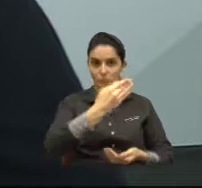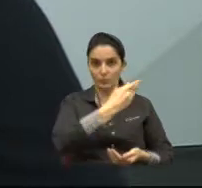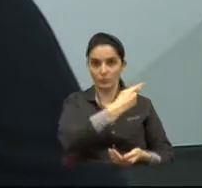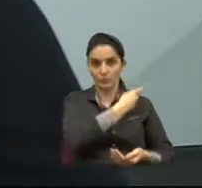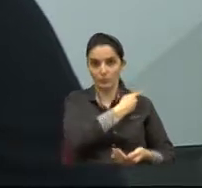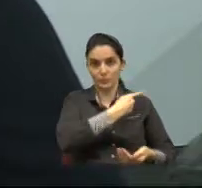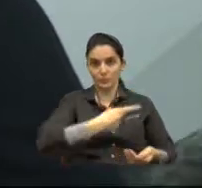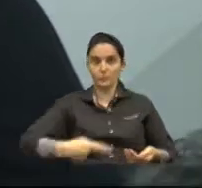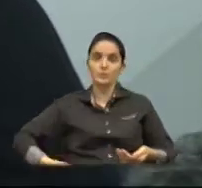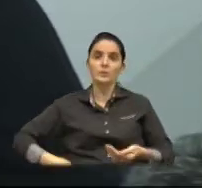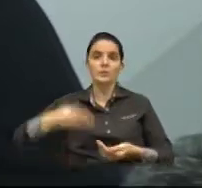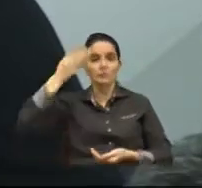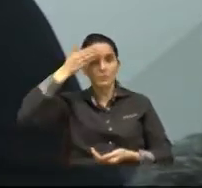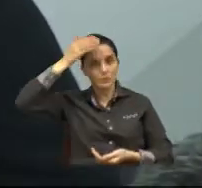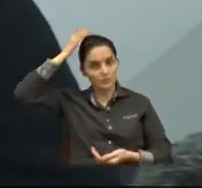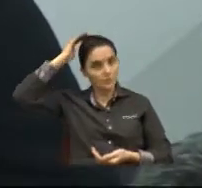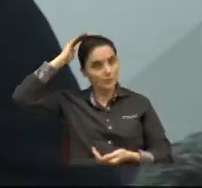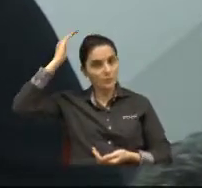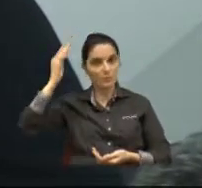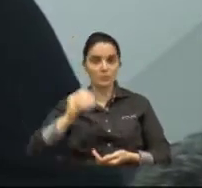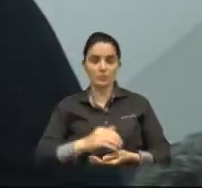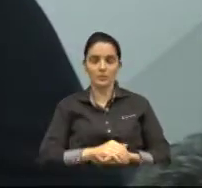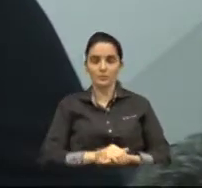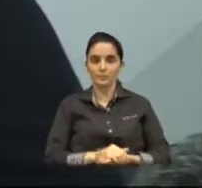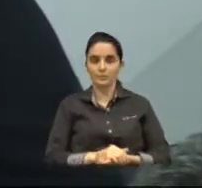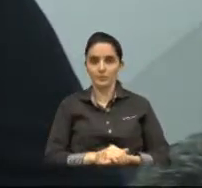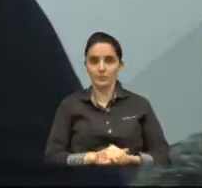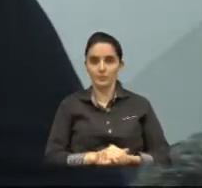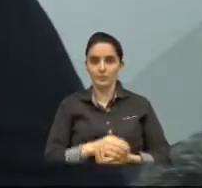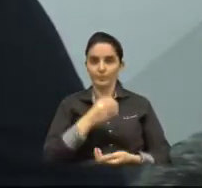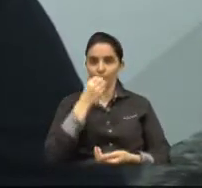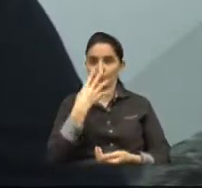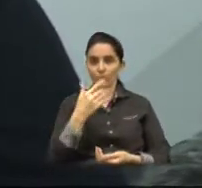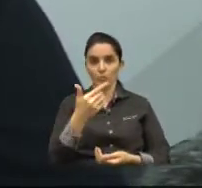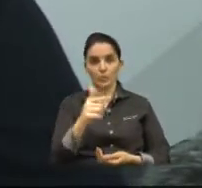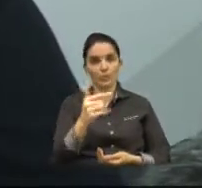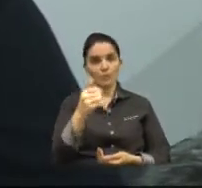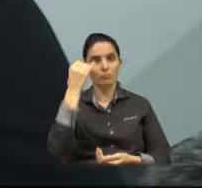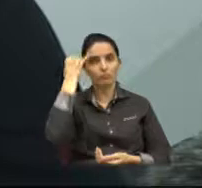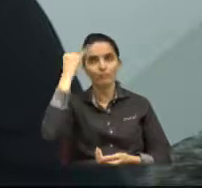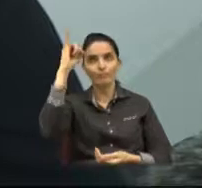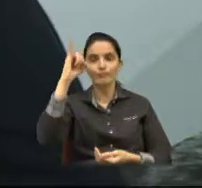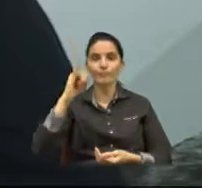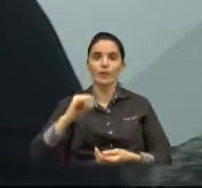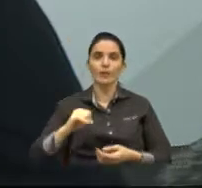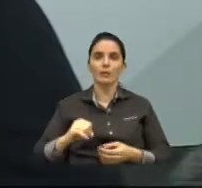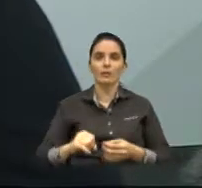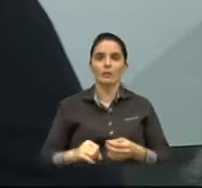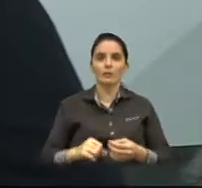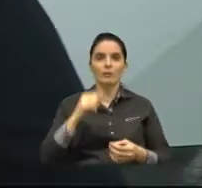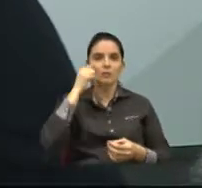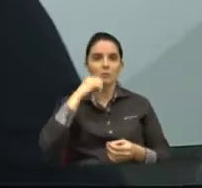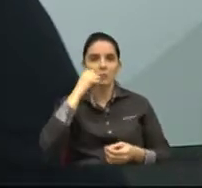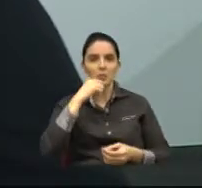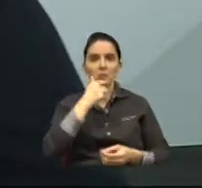Temer. E ainda bem que não existe ideologia de gênero, vereadora Érica Tanque, porque se houvesse, a senhora